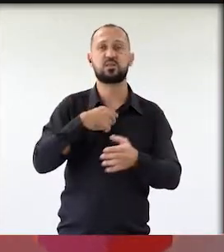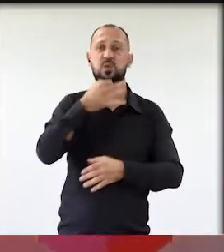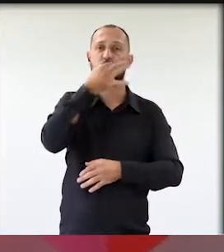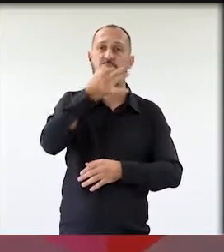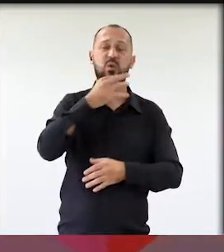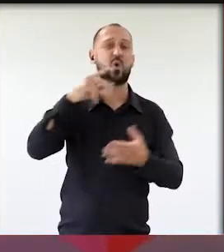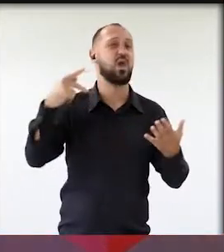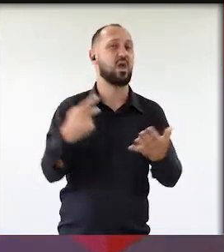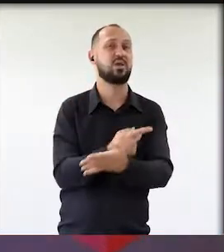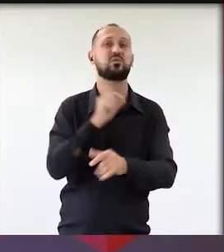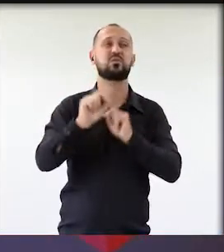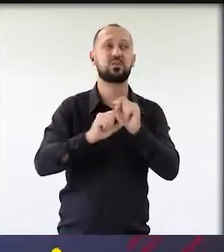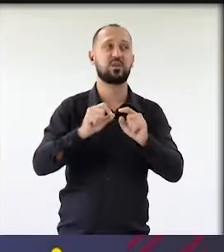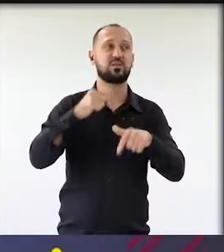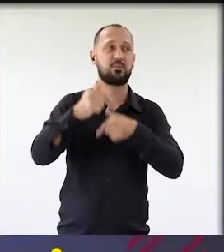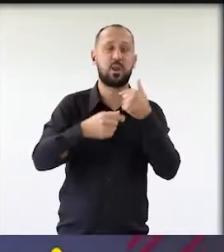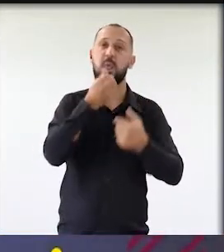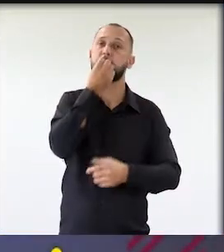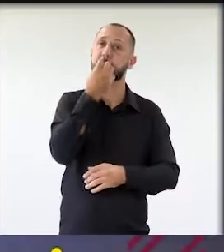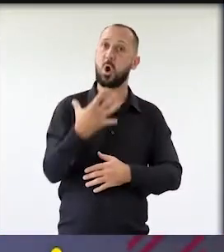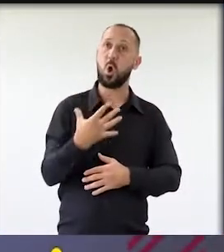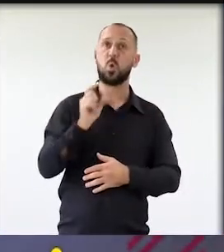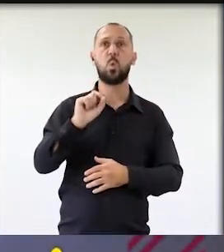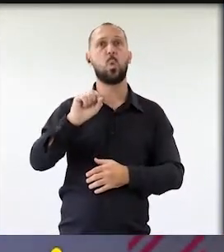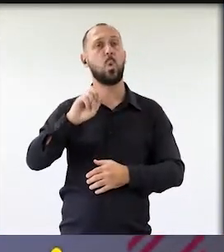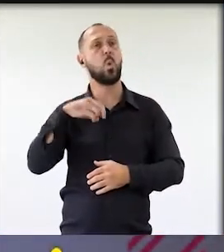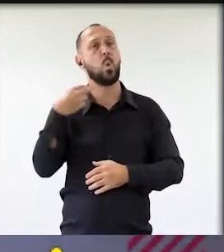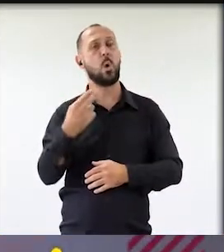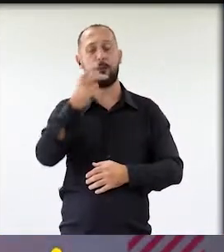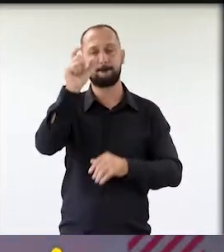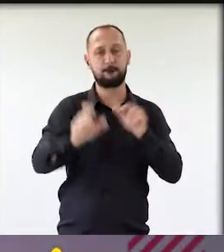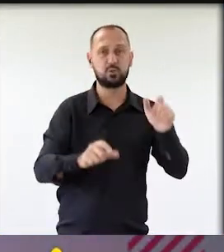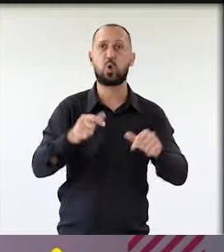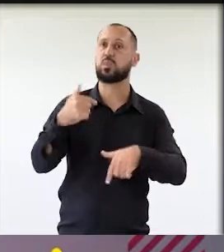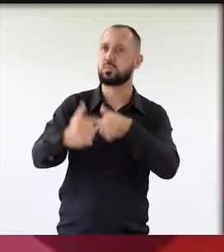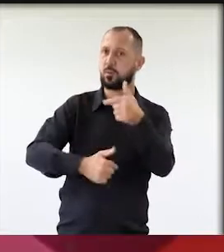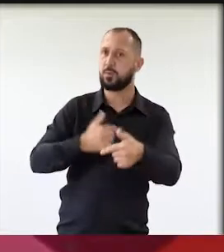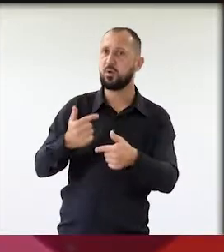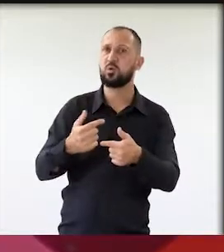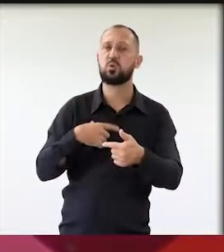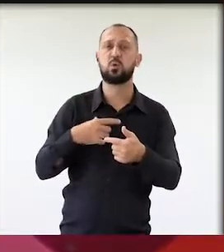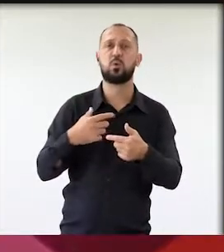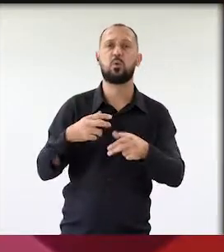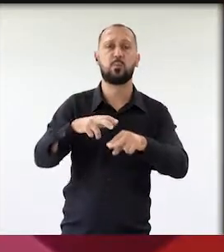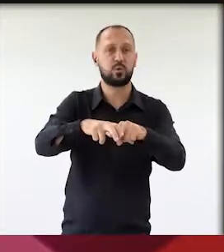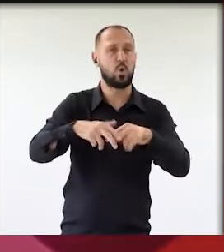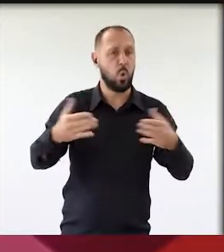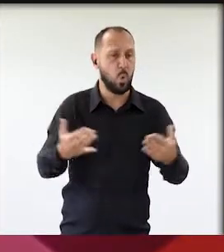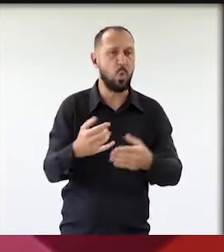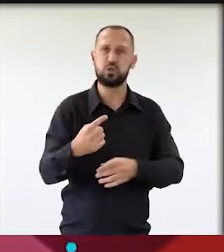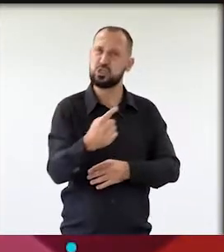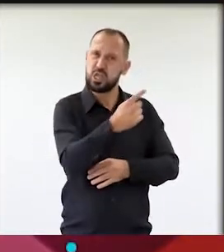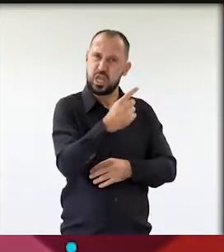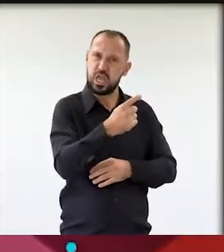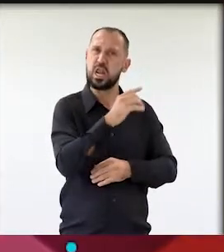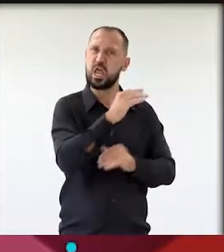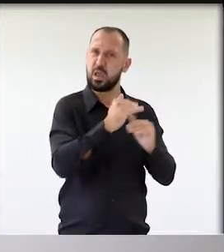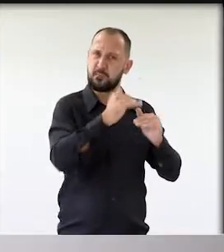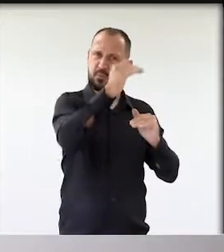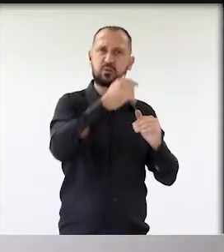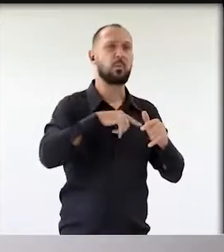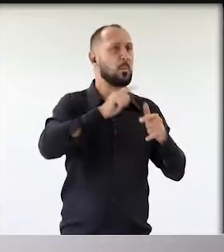com essa visão equivocada, né, de que trabalho faz bem, ou mesmo de que a pessoa trabalhou e nem por isso hoje